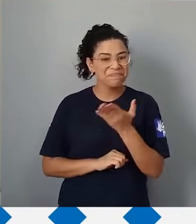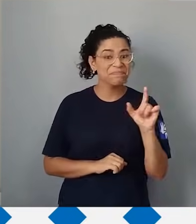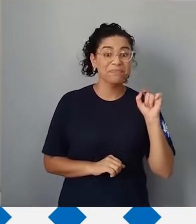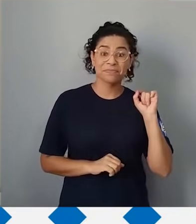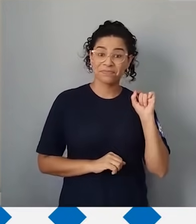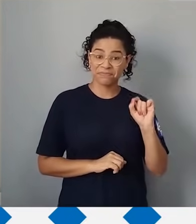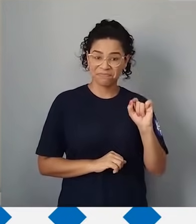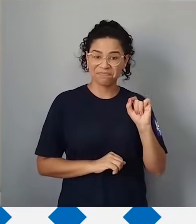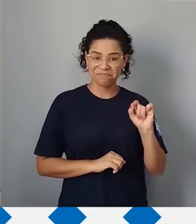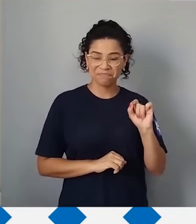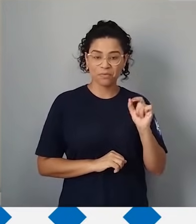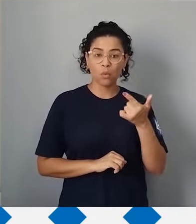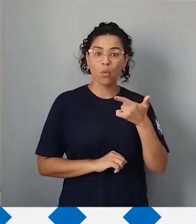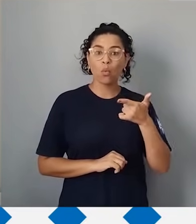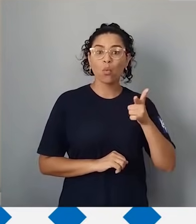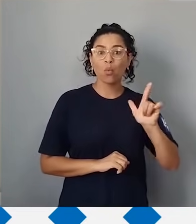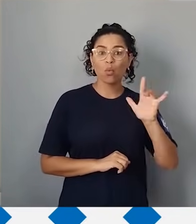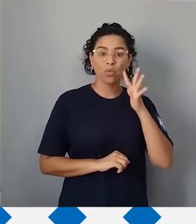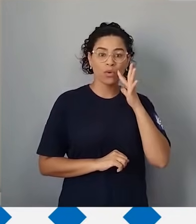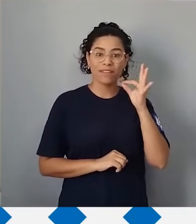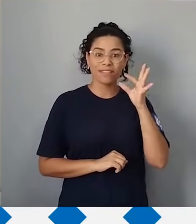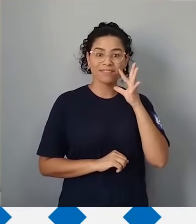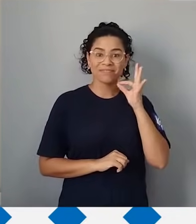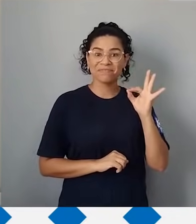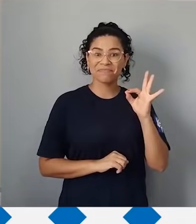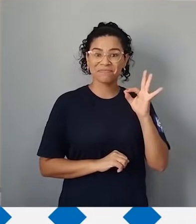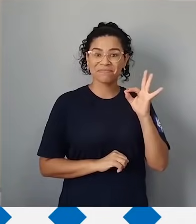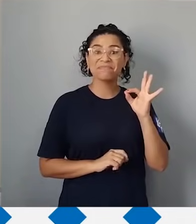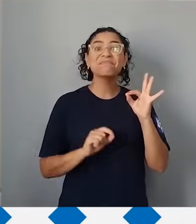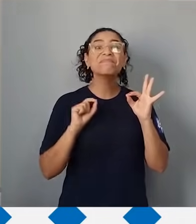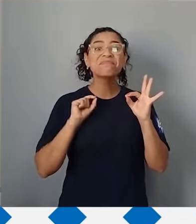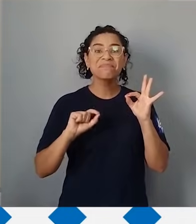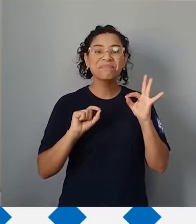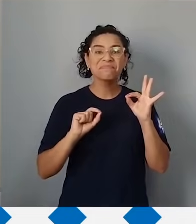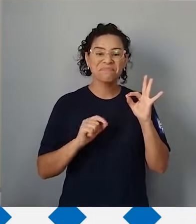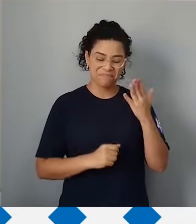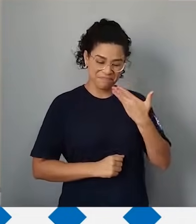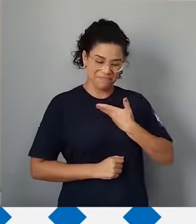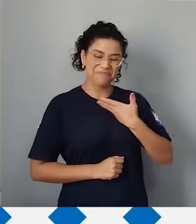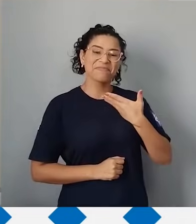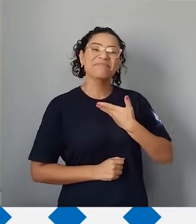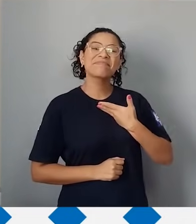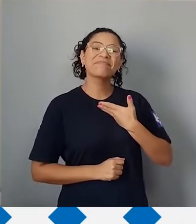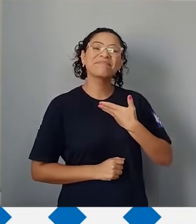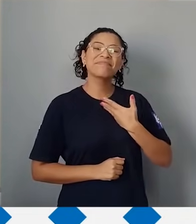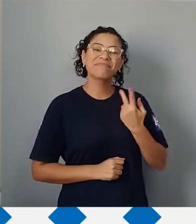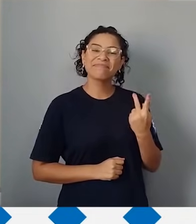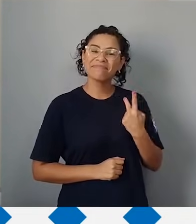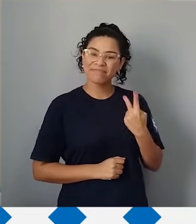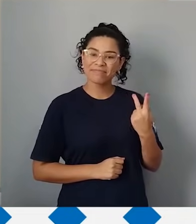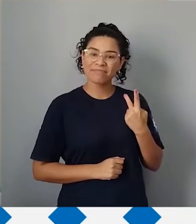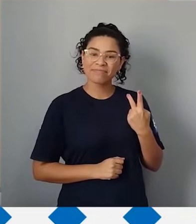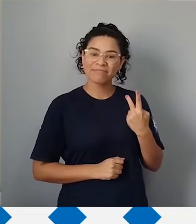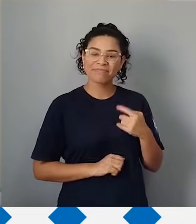agora um outro gato. Esse gato é muito meu amigo. E